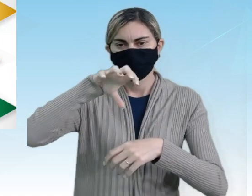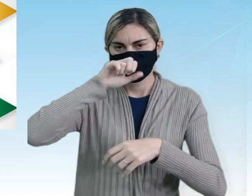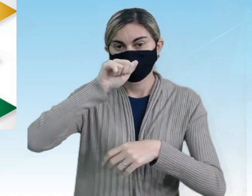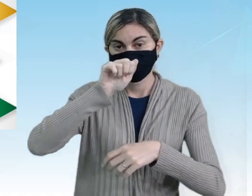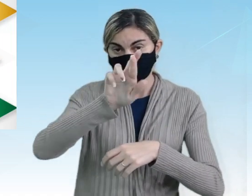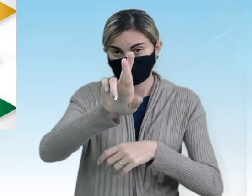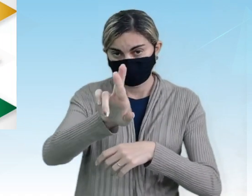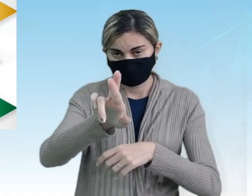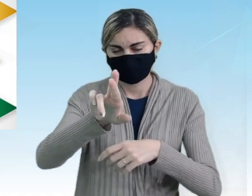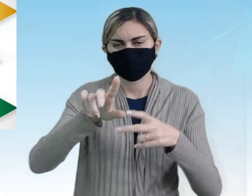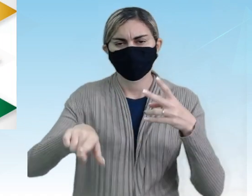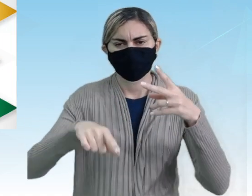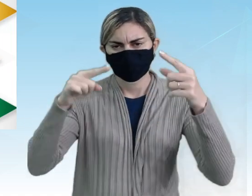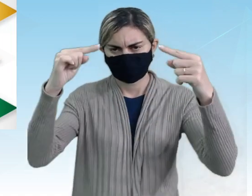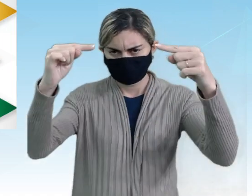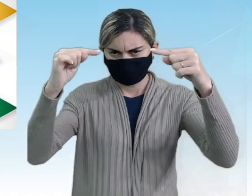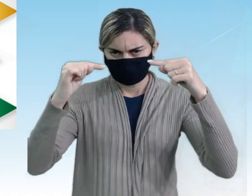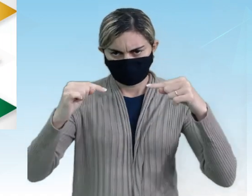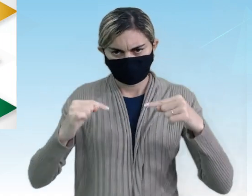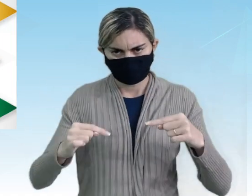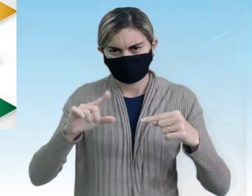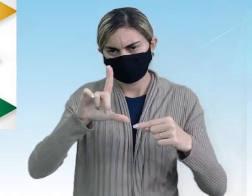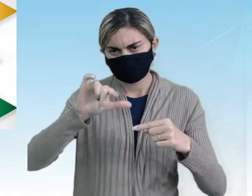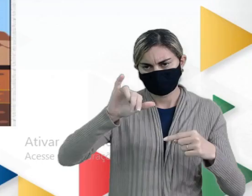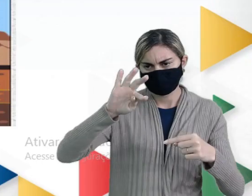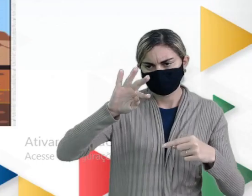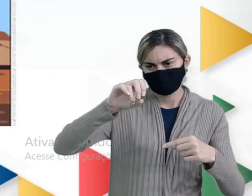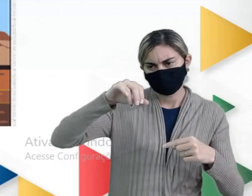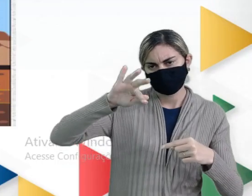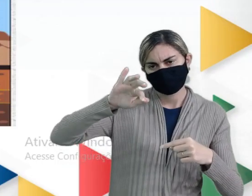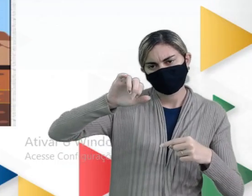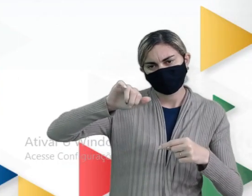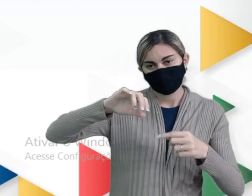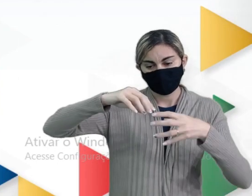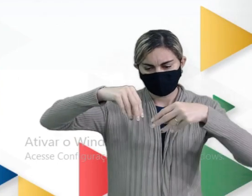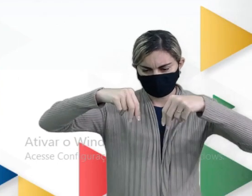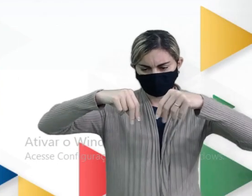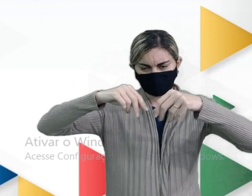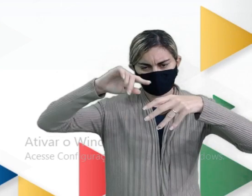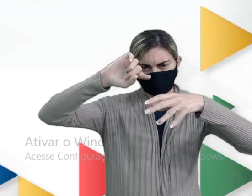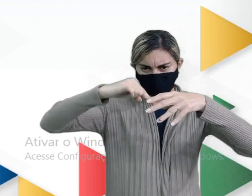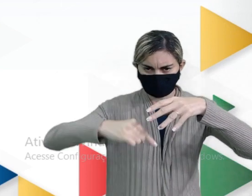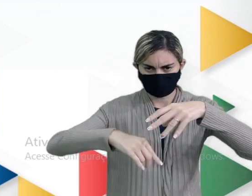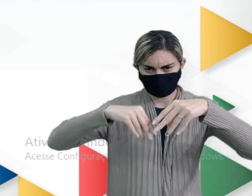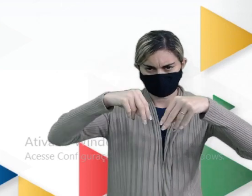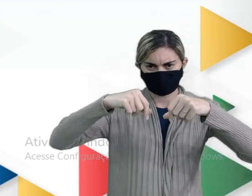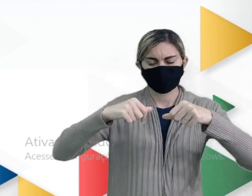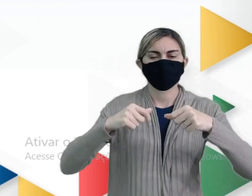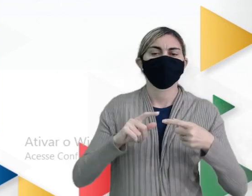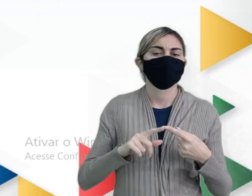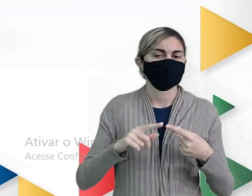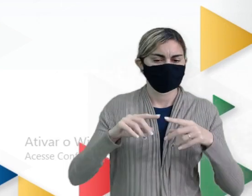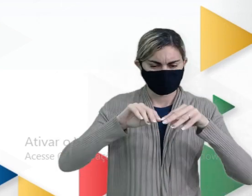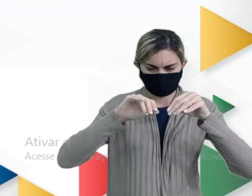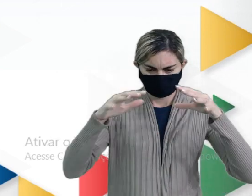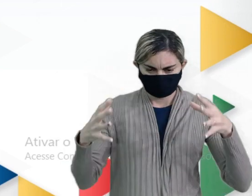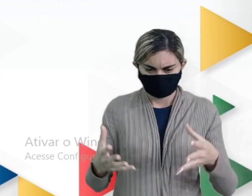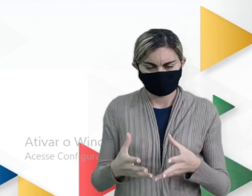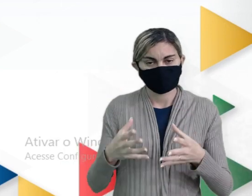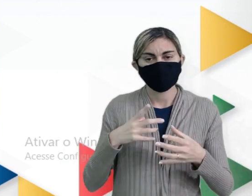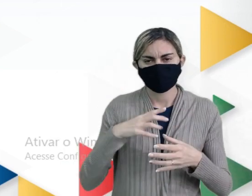o ar, e a litosfera, que a gente vê a Terra. E falando um pouco